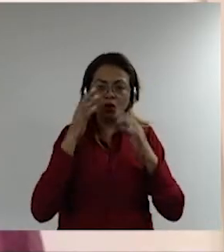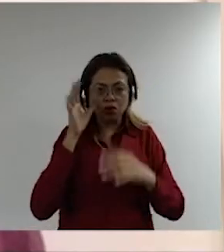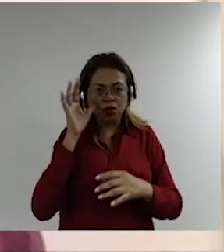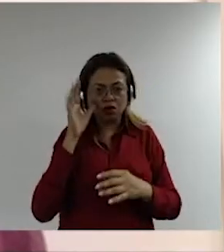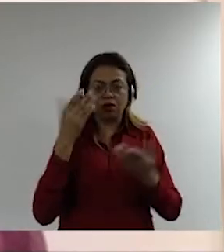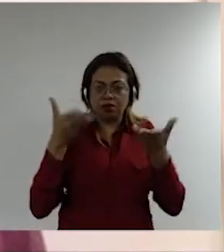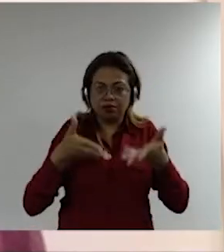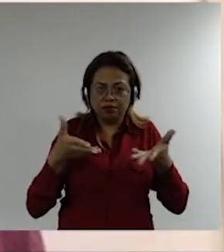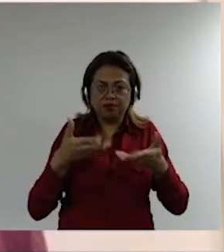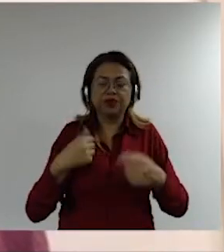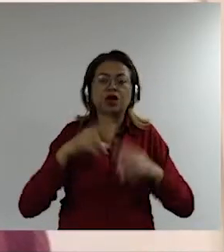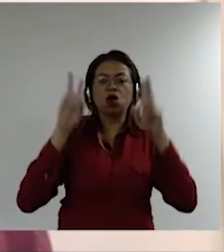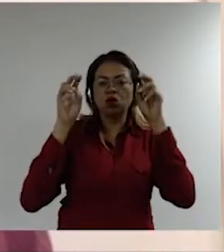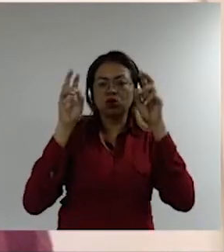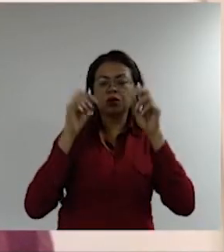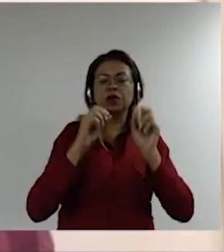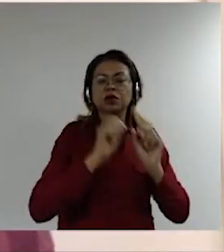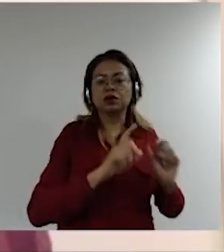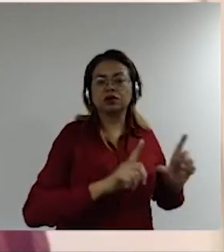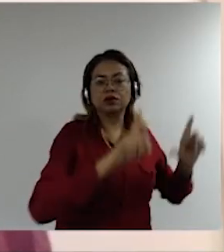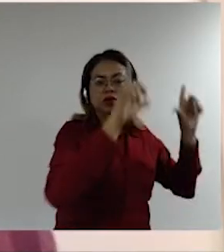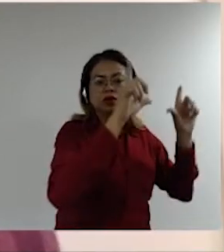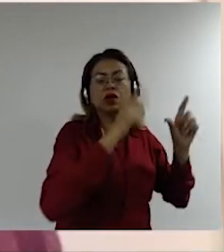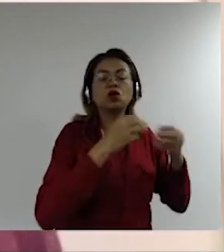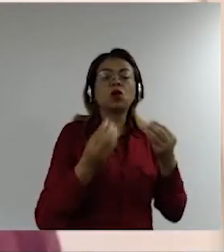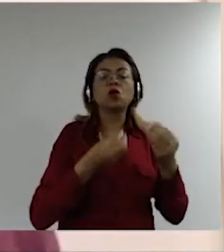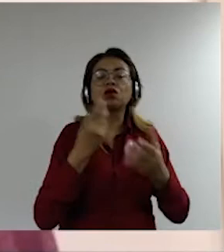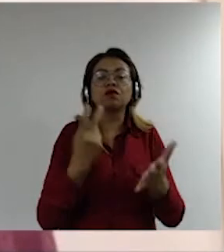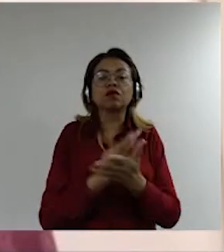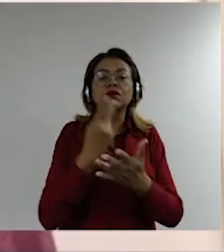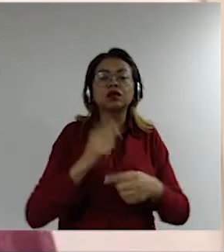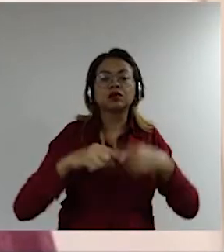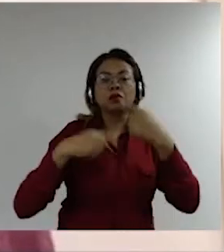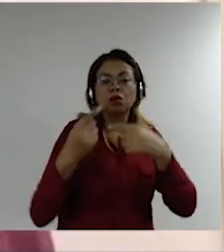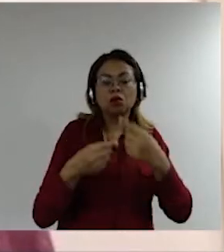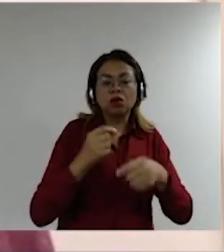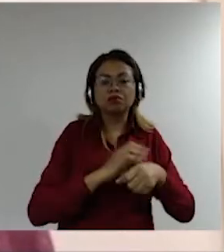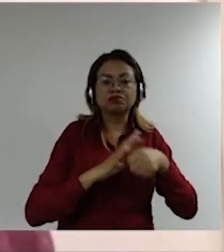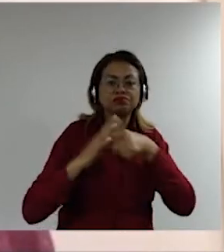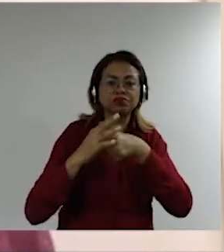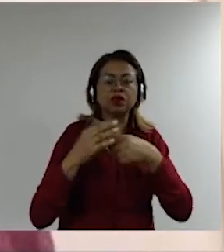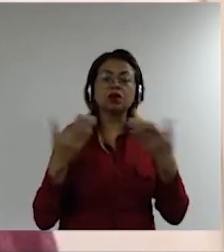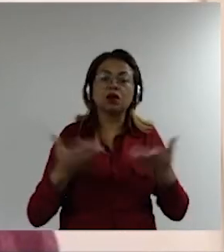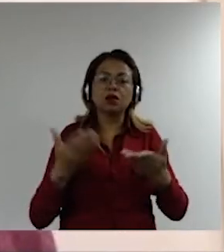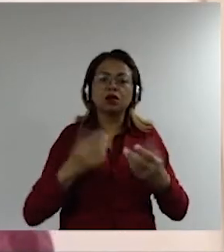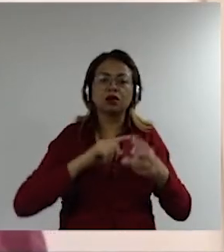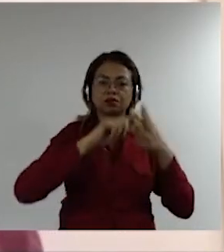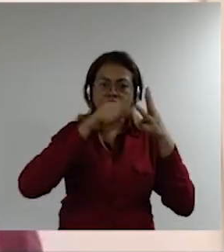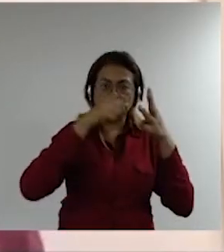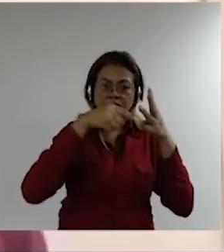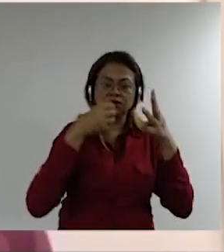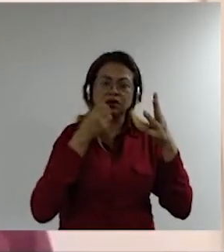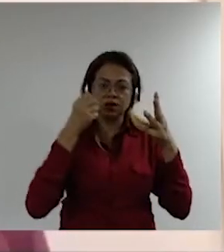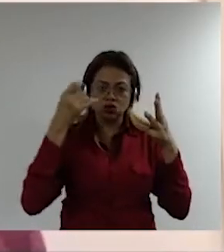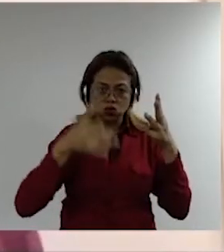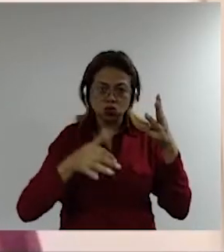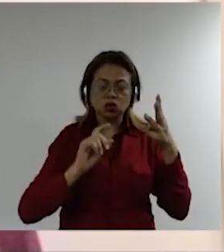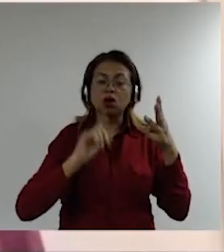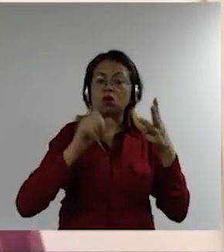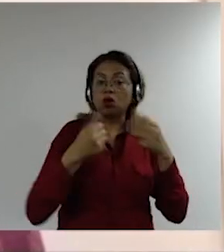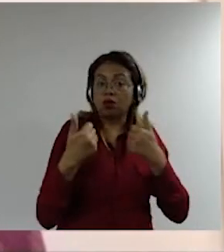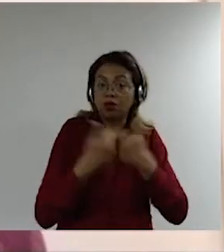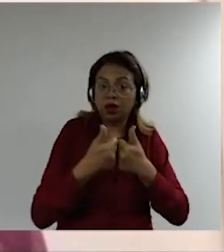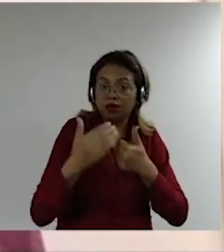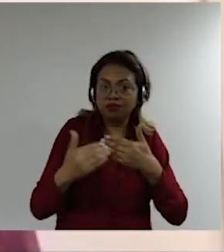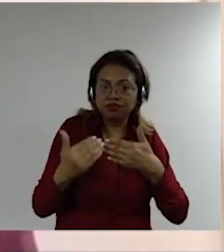O tema desse painel é repercussões jurídicas e sociais da pandemia, e eu gostaria de abordar 3 aspectos: o horizonte próximo,